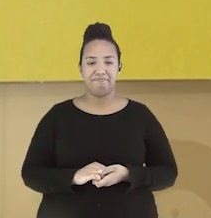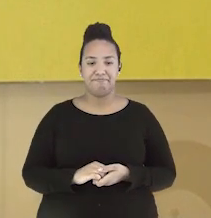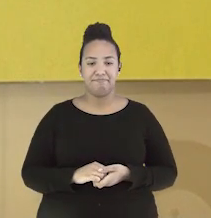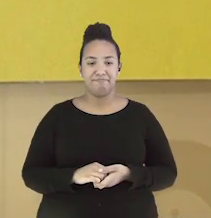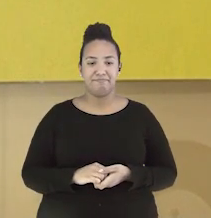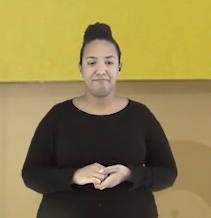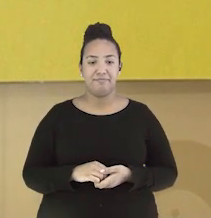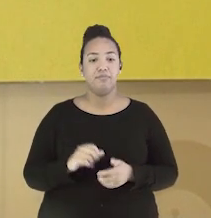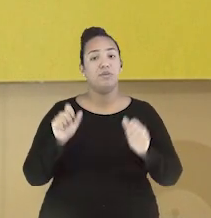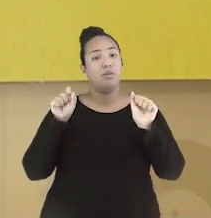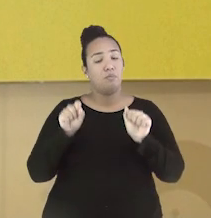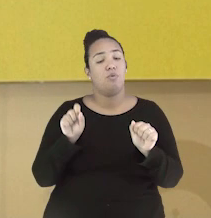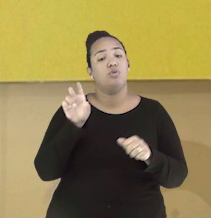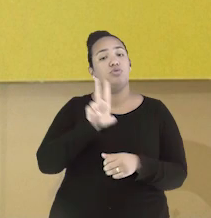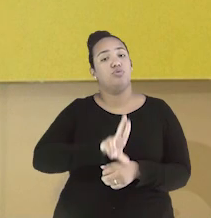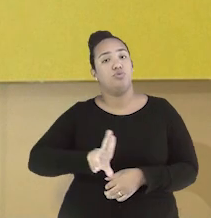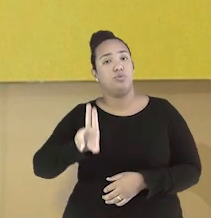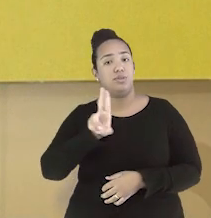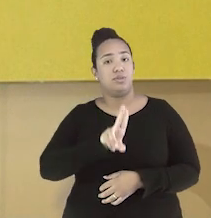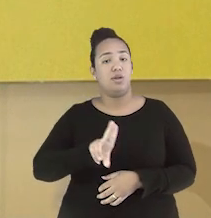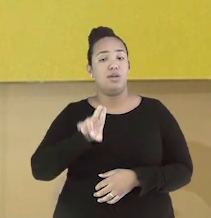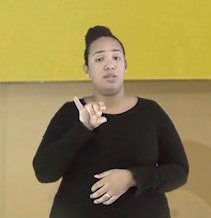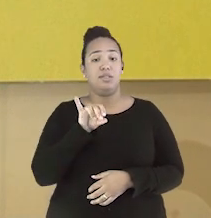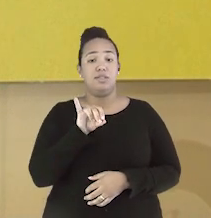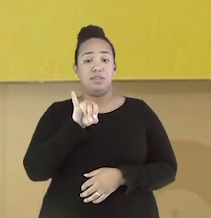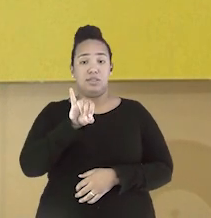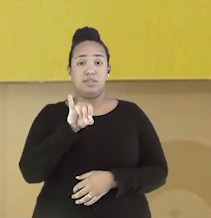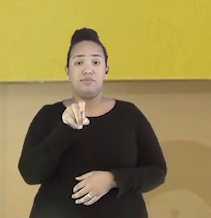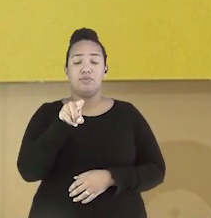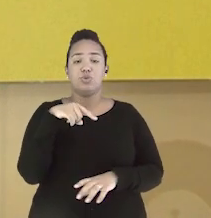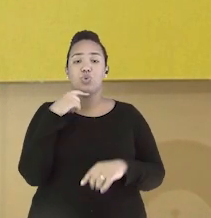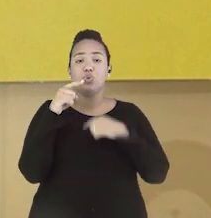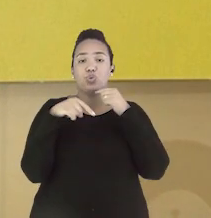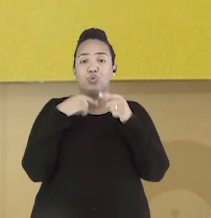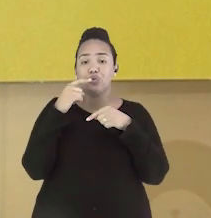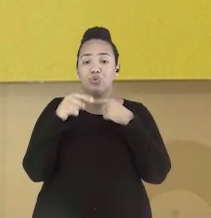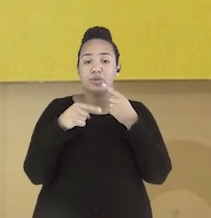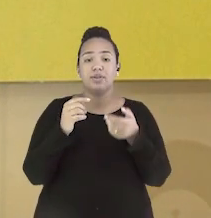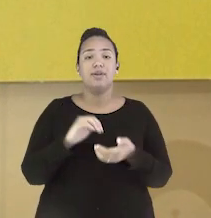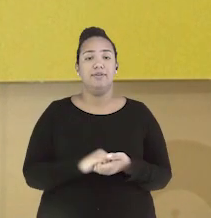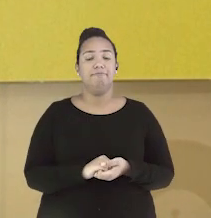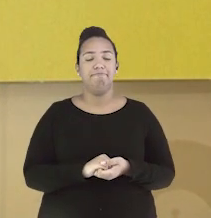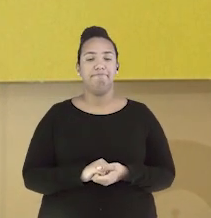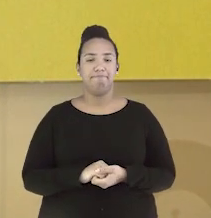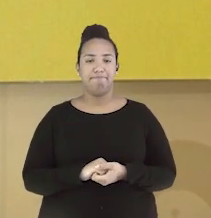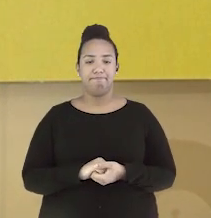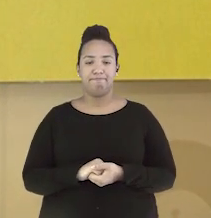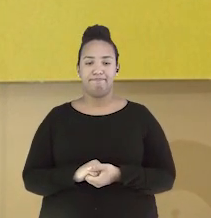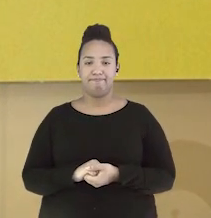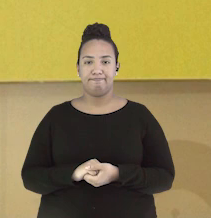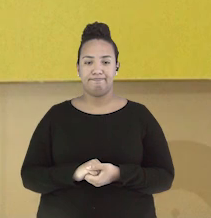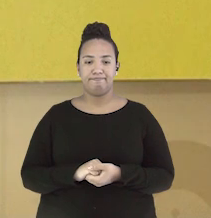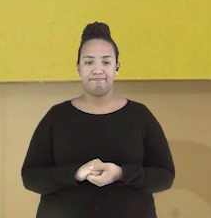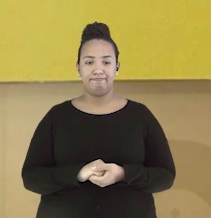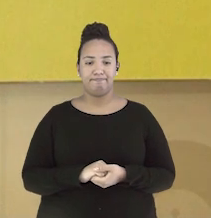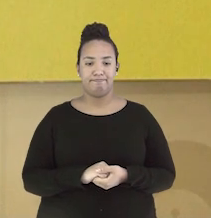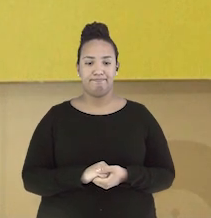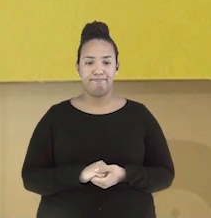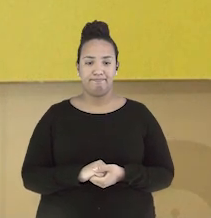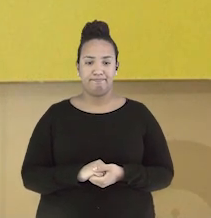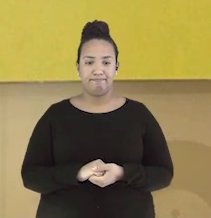veja, que pode ser utilizado na hora de tirar dúvidas. É o Disque Saúde.